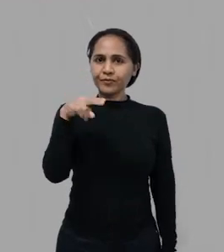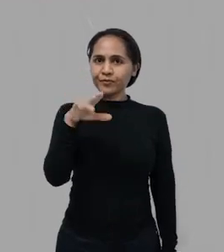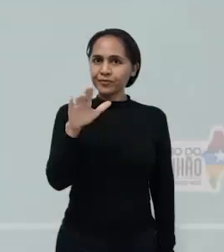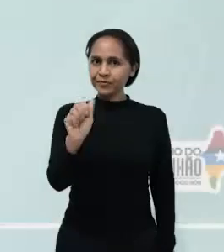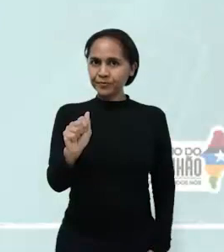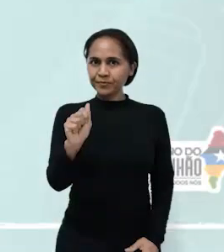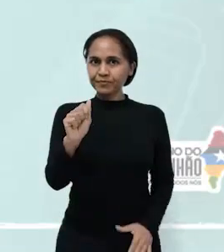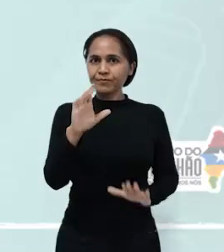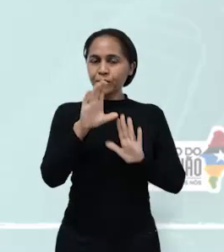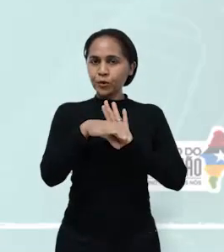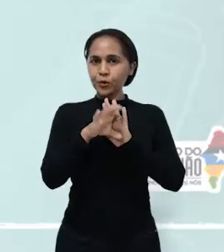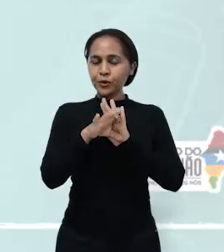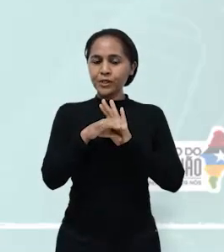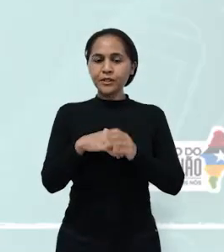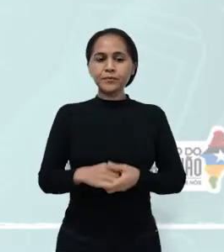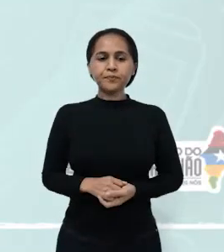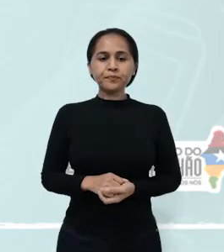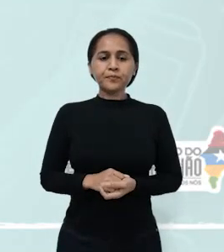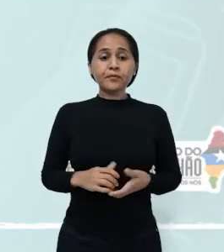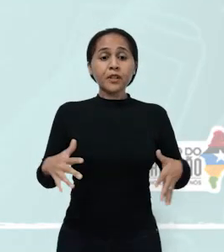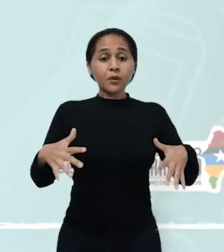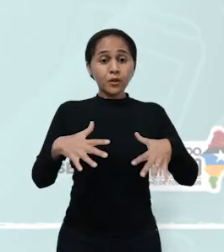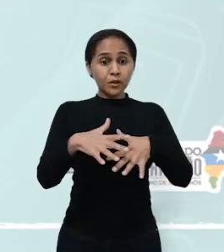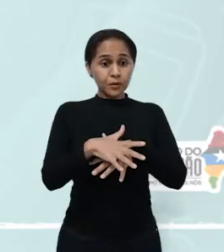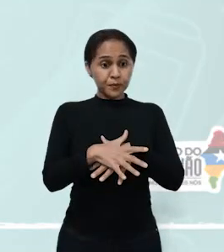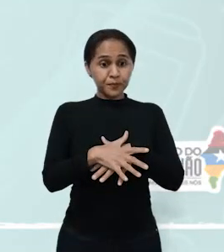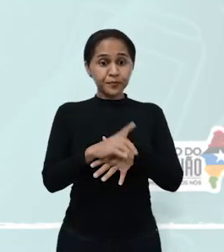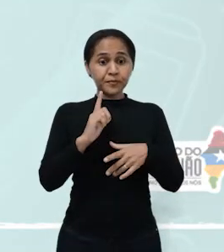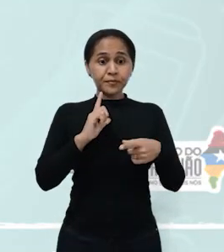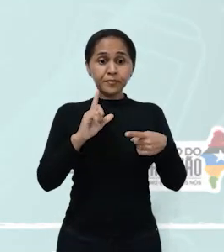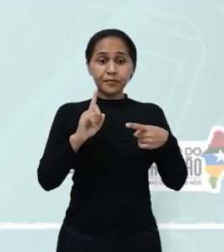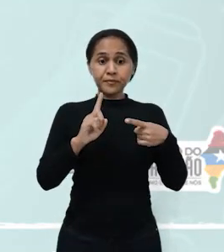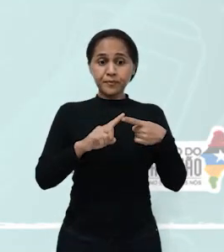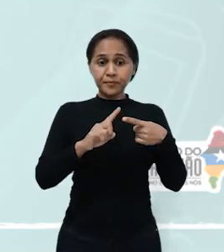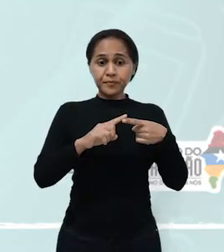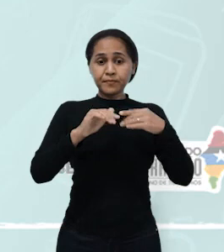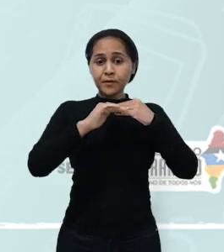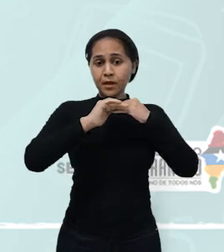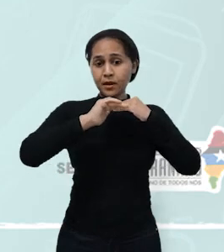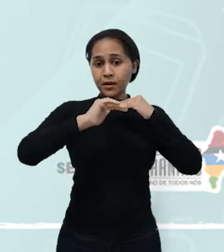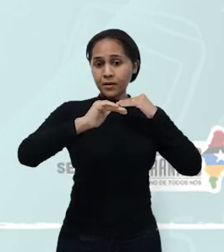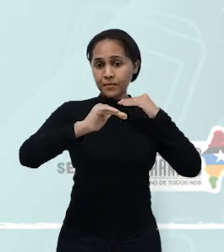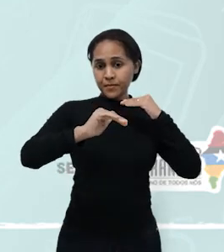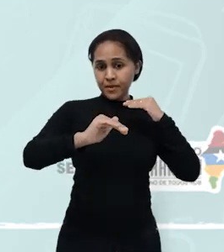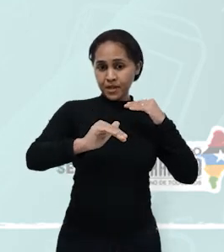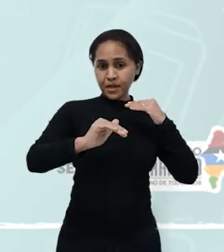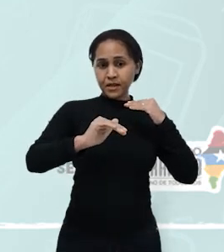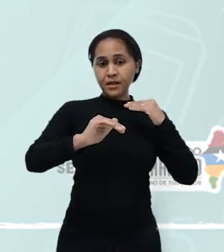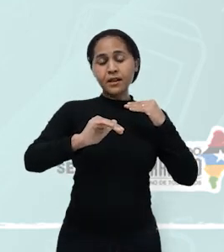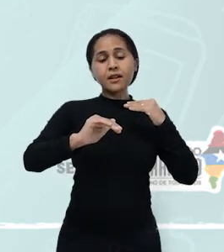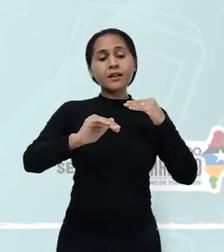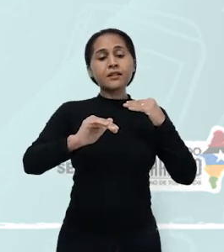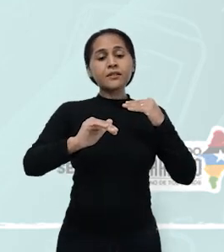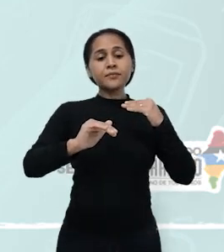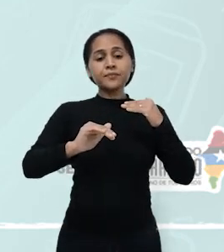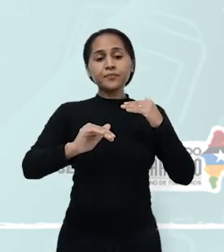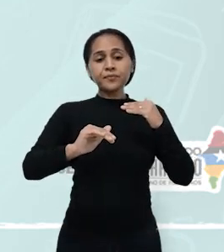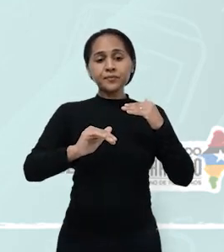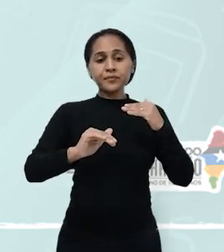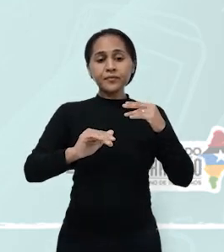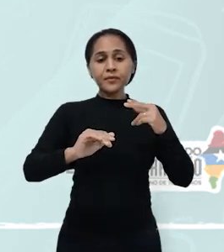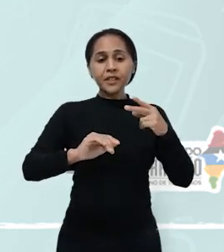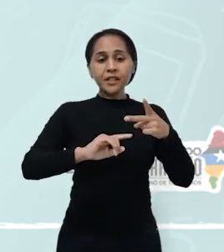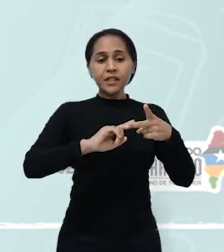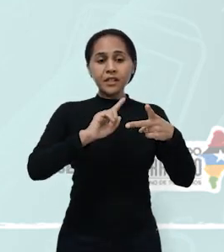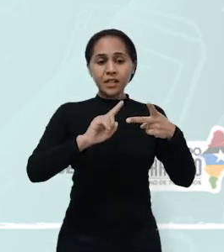Bom, a isomeria ela se divide em isomeria plana ou constitucional, plana ou constitucional,